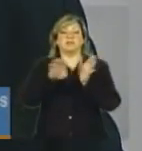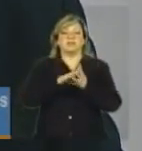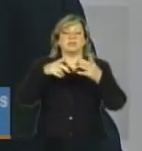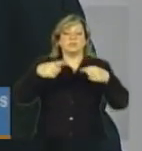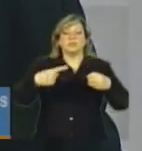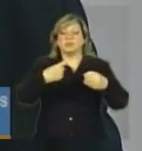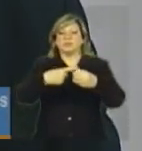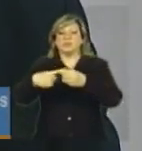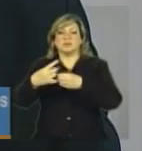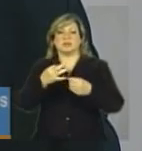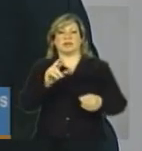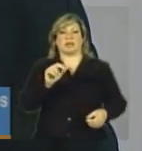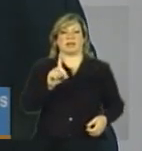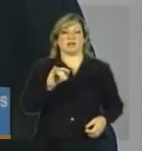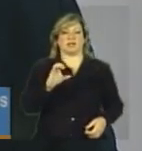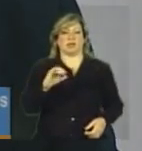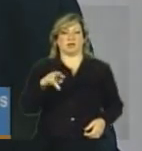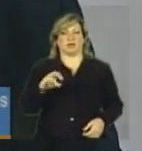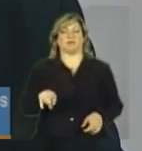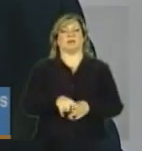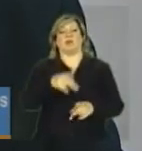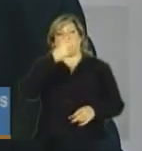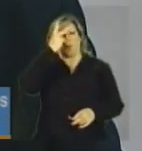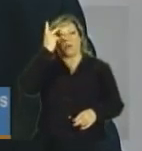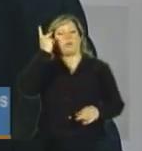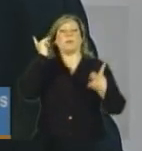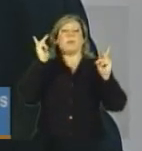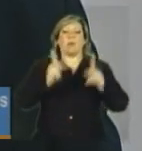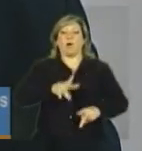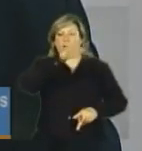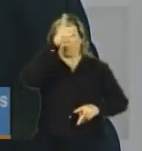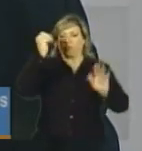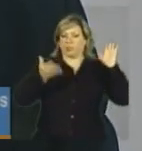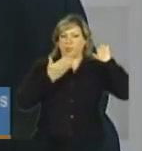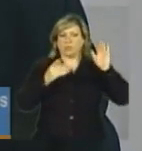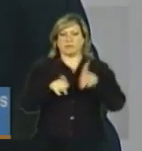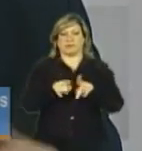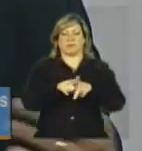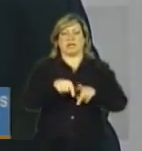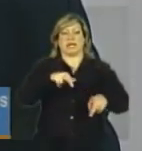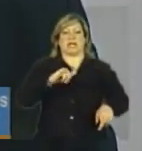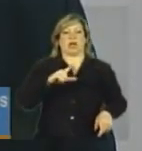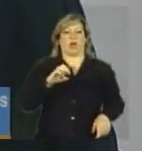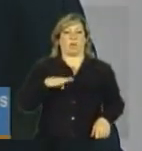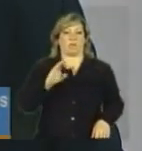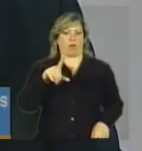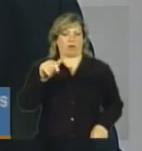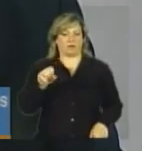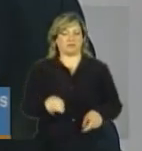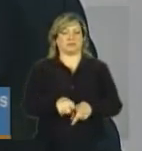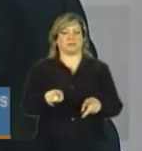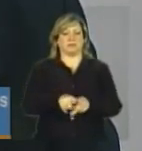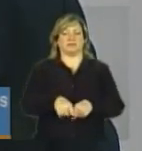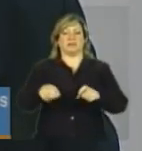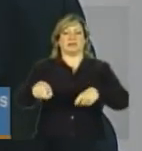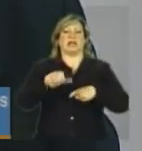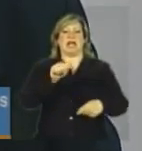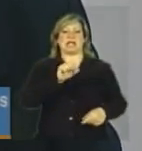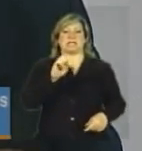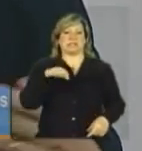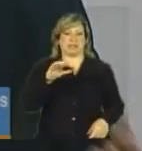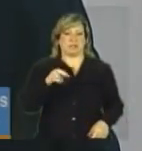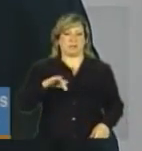comunidades tradicionais, povos indígenas, povos quilombolas, né, agricultores, familiares assentados pela reforma agrária,